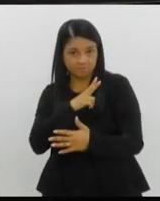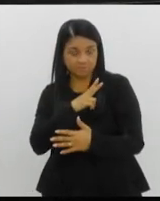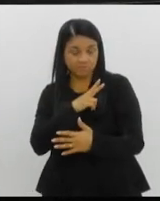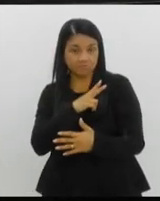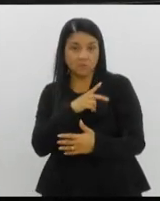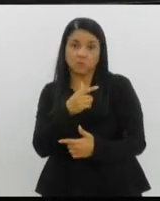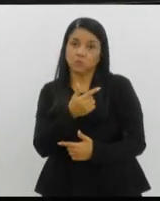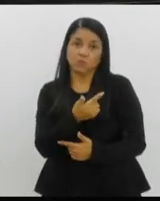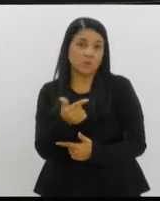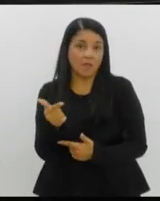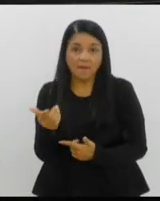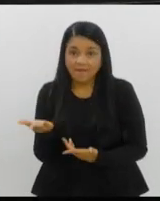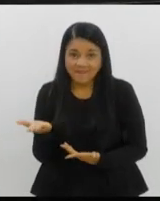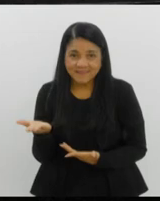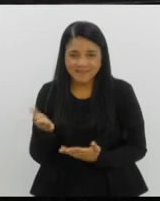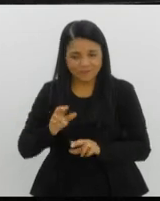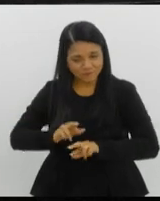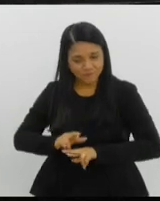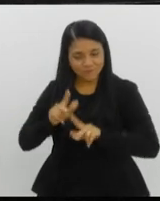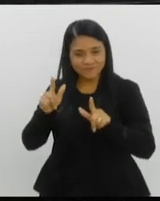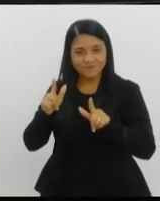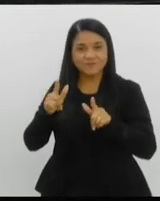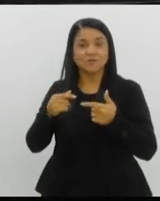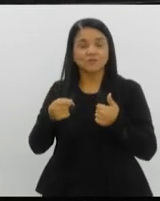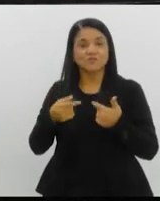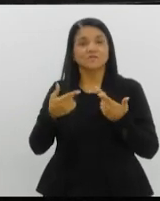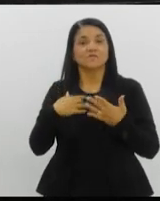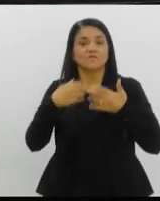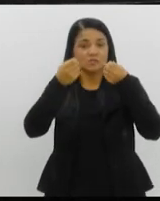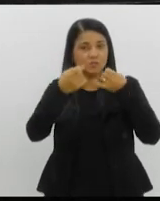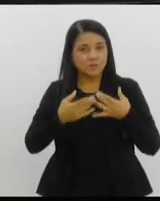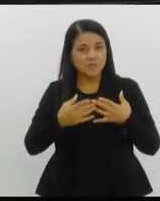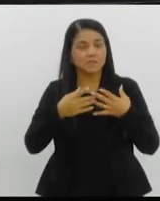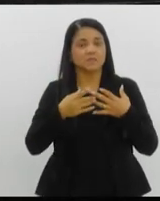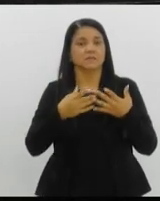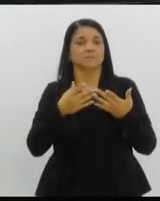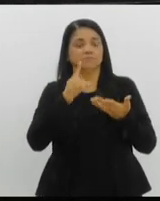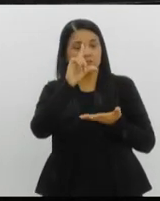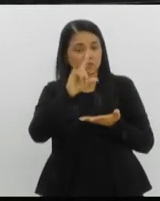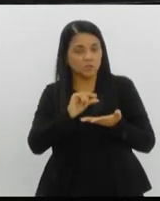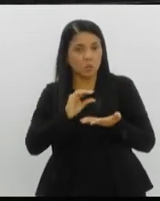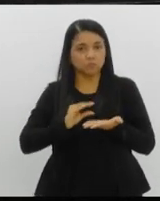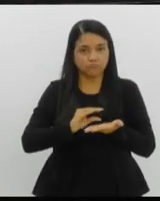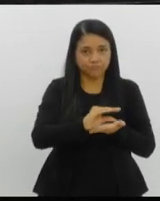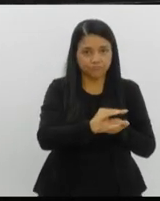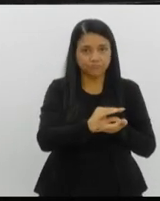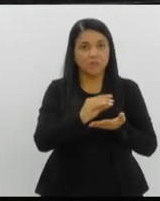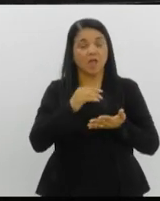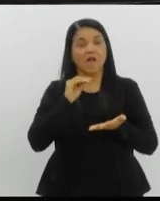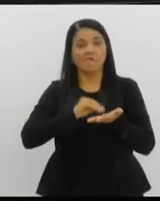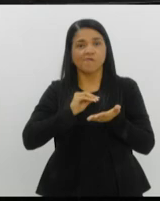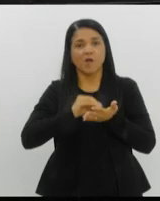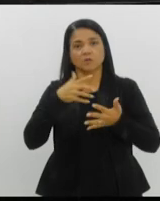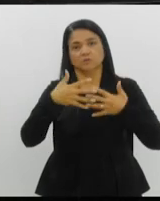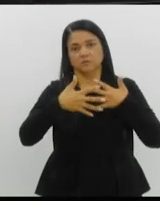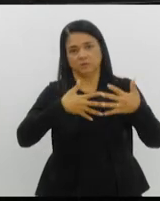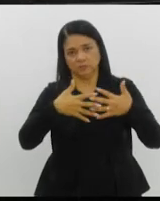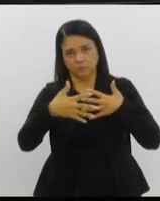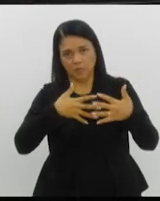terá. Então, a gente fala de uma redução, a gente fala de uma falta de transparência que estimula